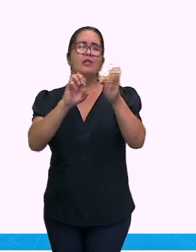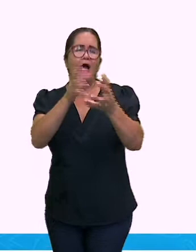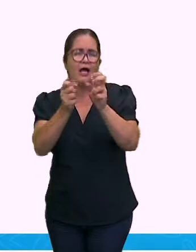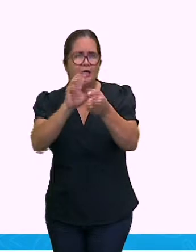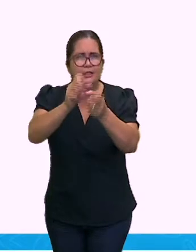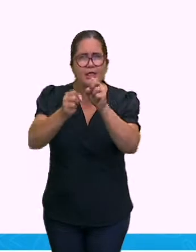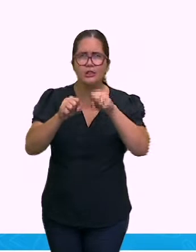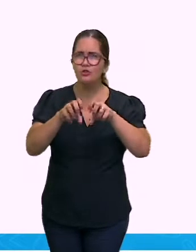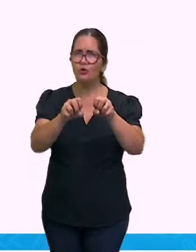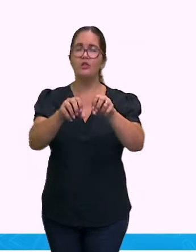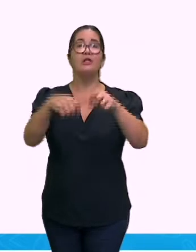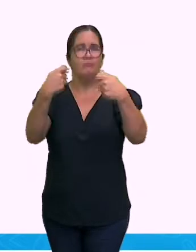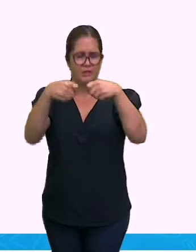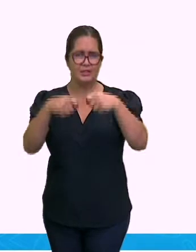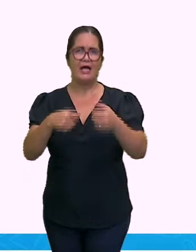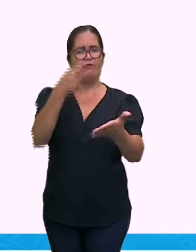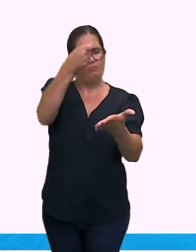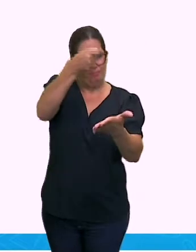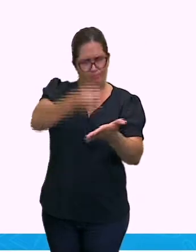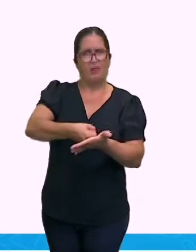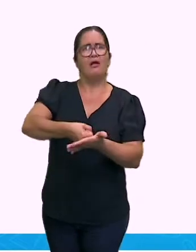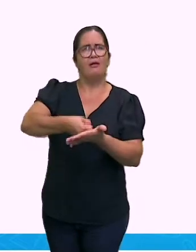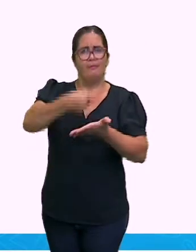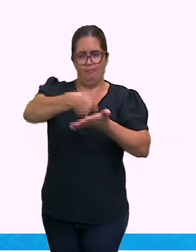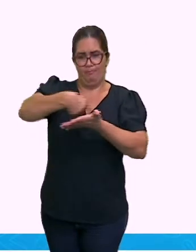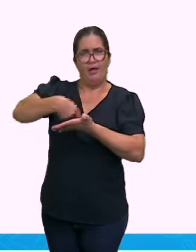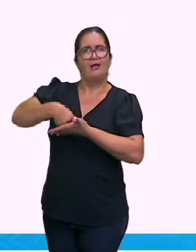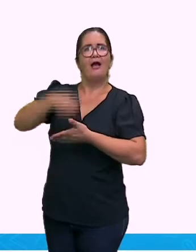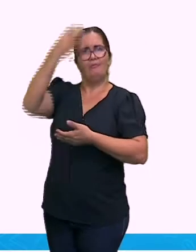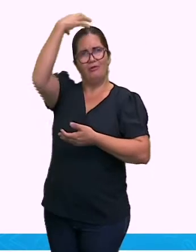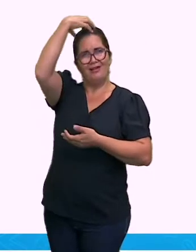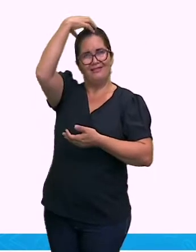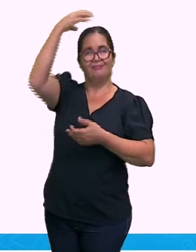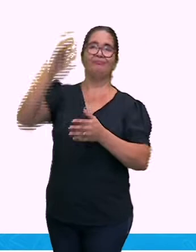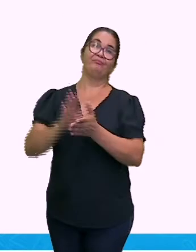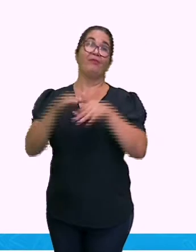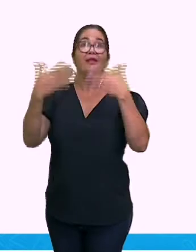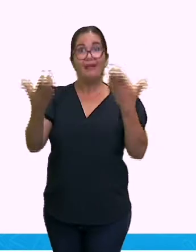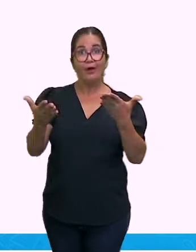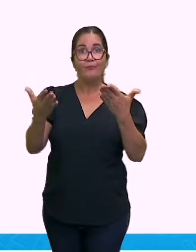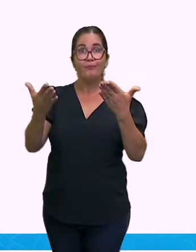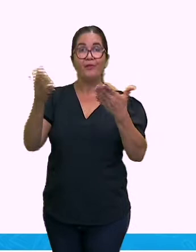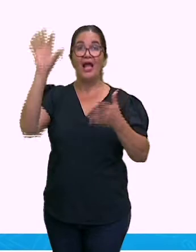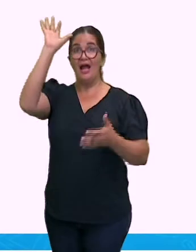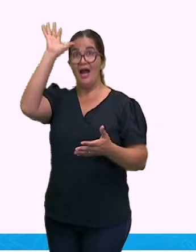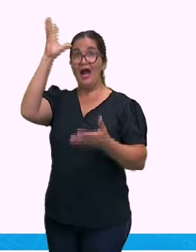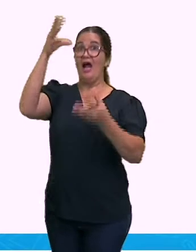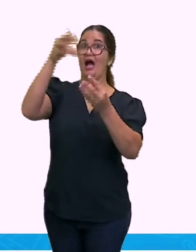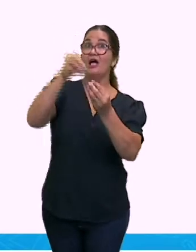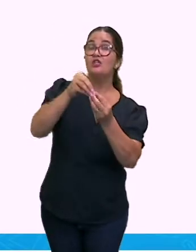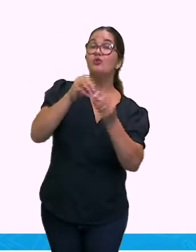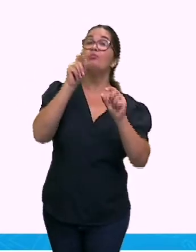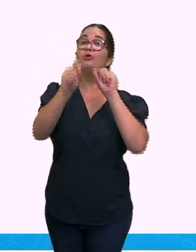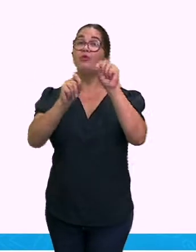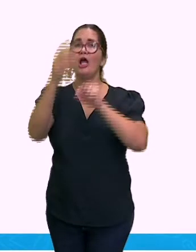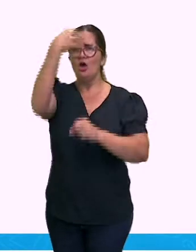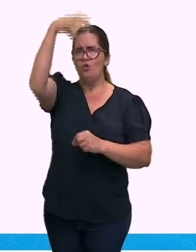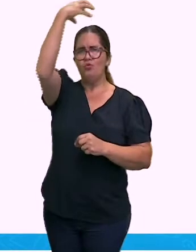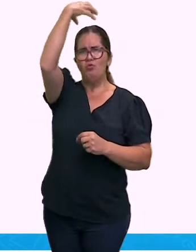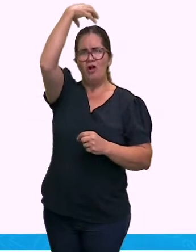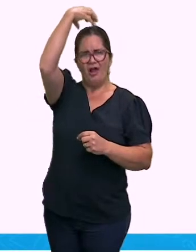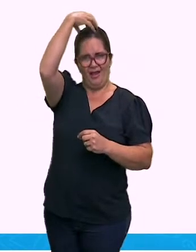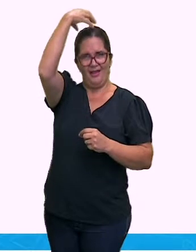os súditos obedeciam apenas ao rei. Quem criava os impostos,